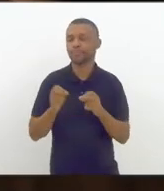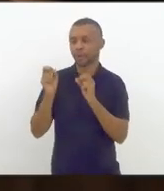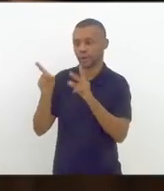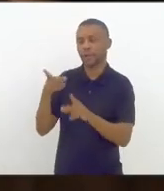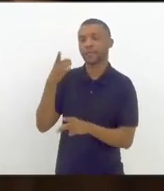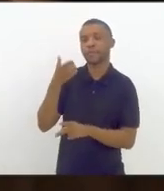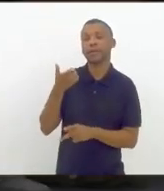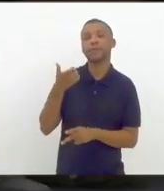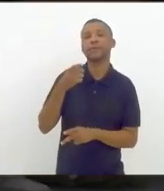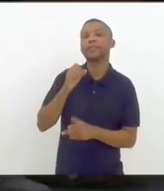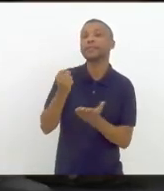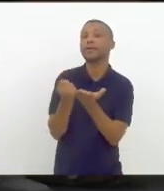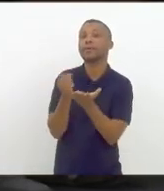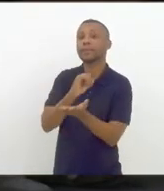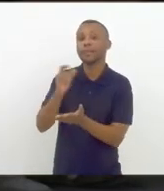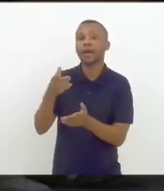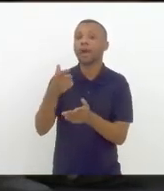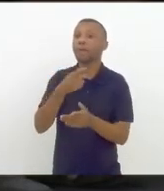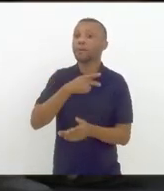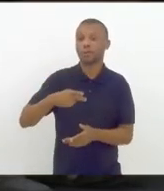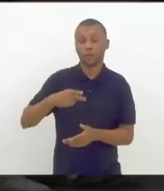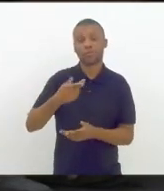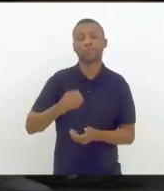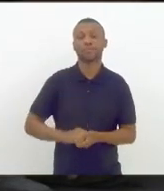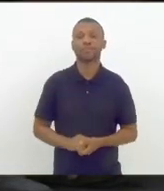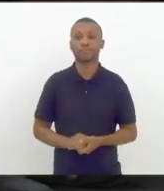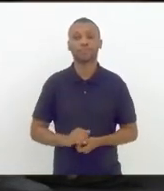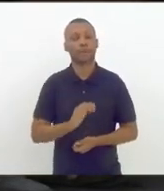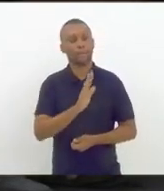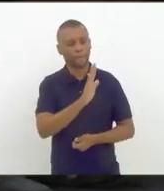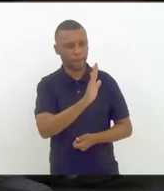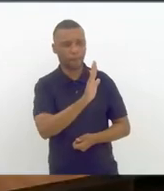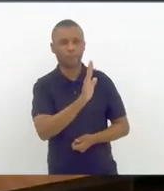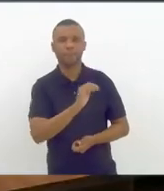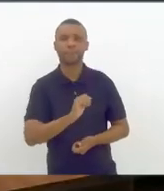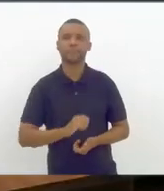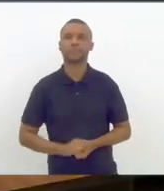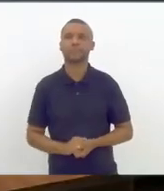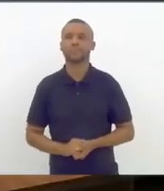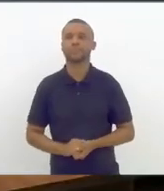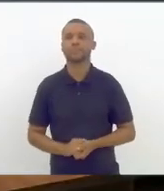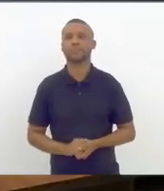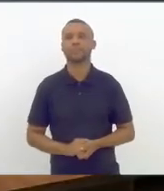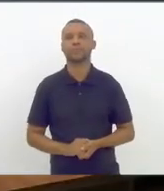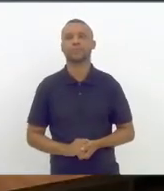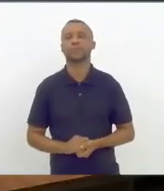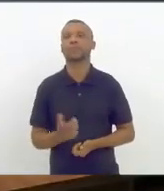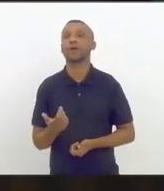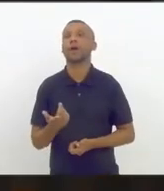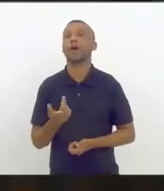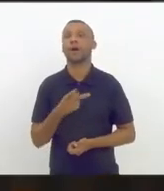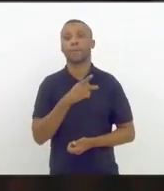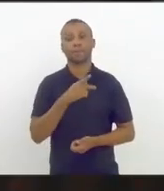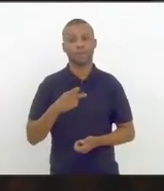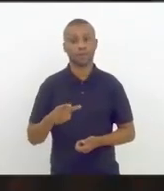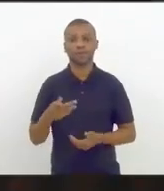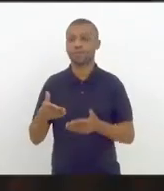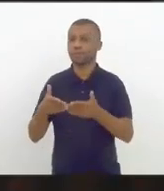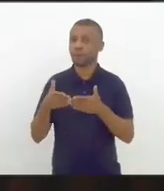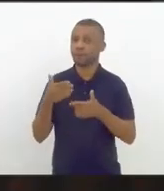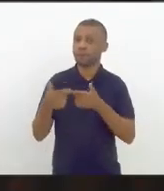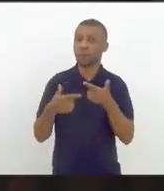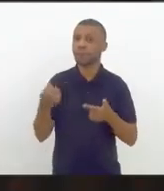Samuel. Se a presidente chamar os trabalhos à ordem, eu refaço. Deputado Luiz Paulo. É, assim sendo, a presidência chama os trabalhos à ordem para a